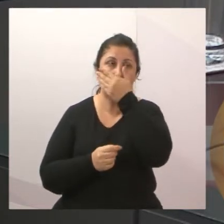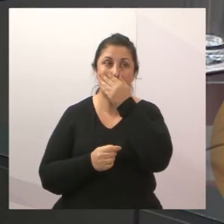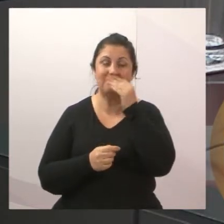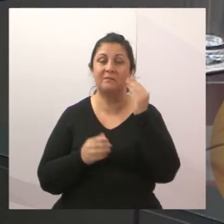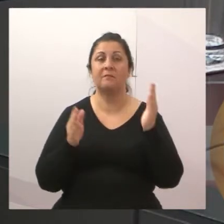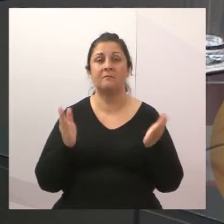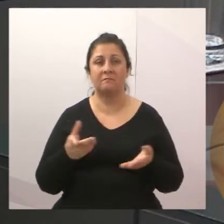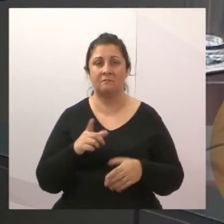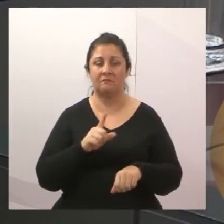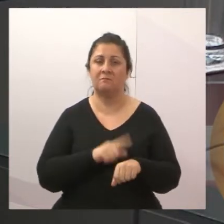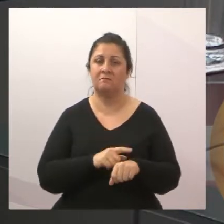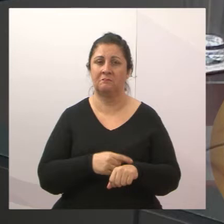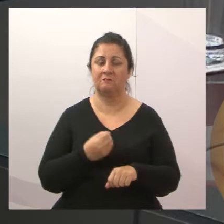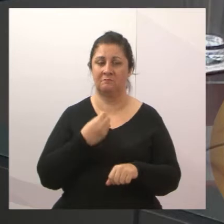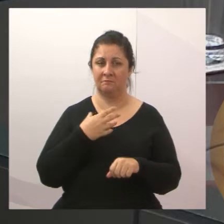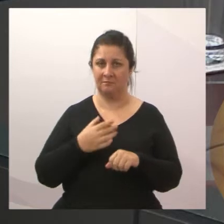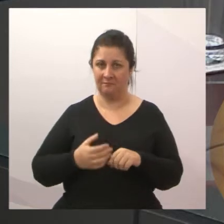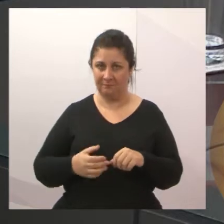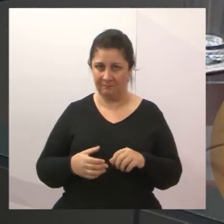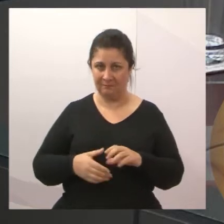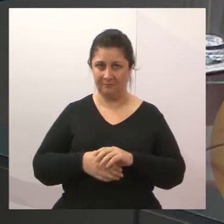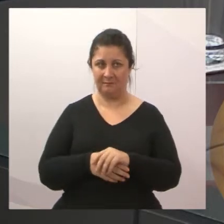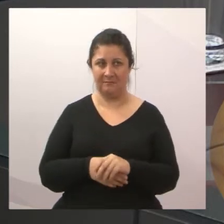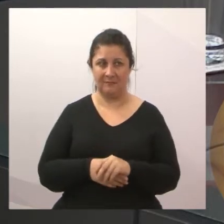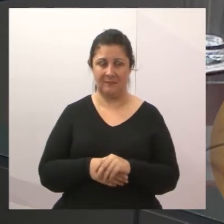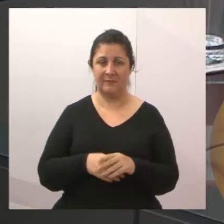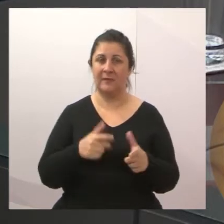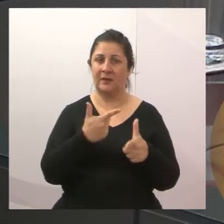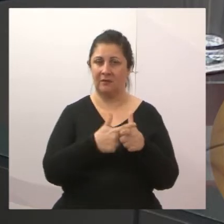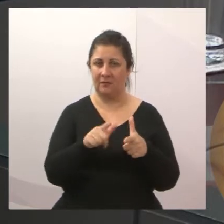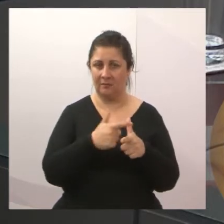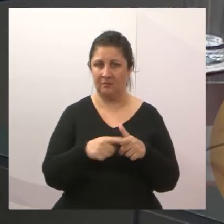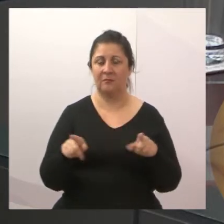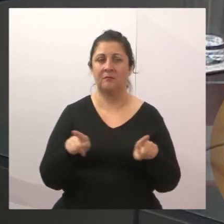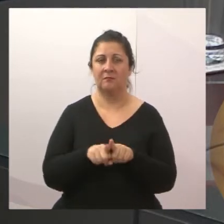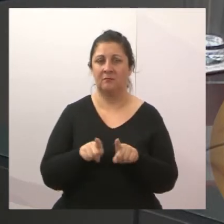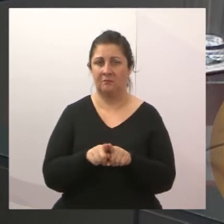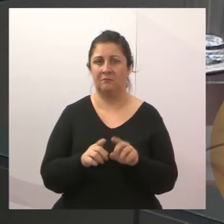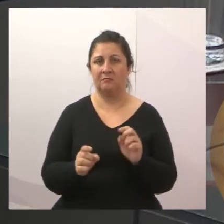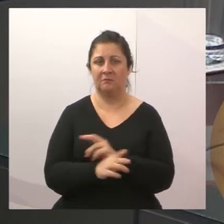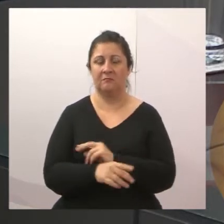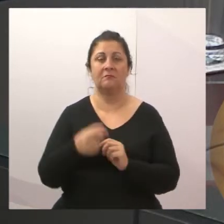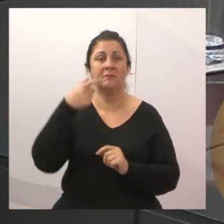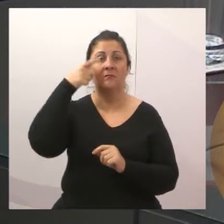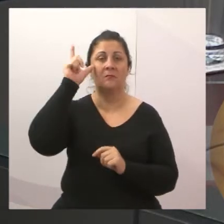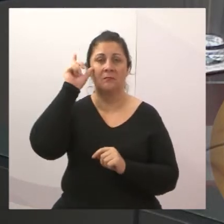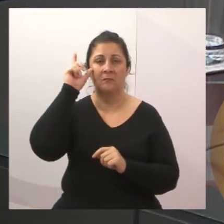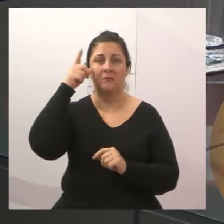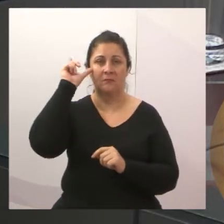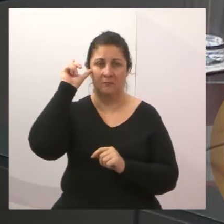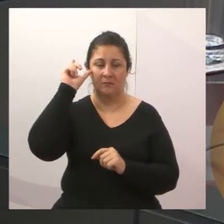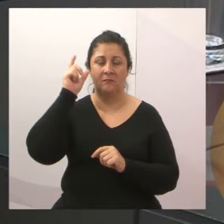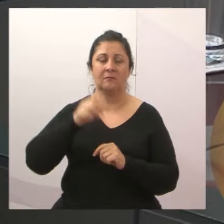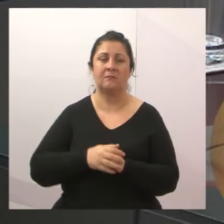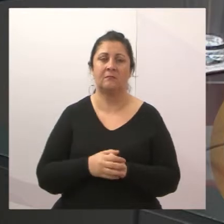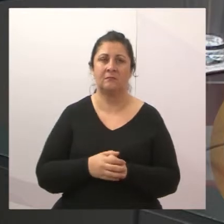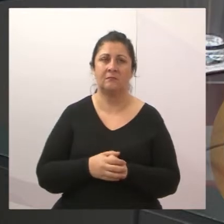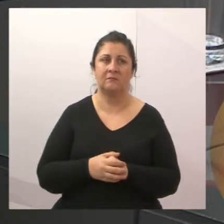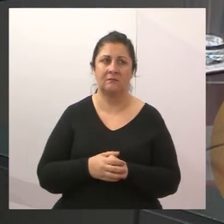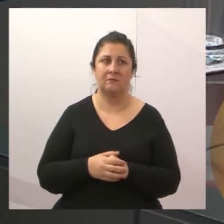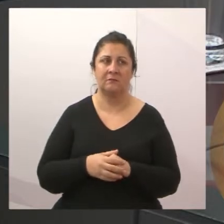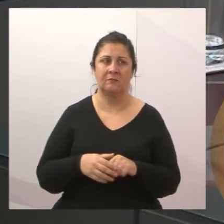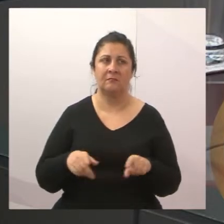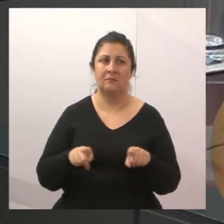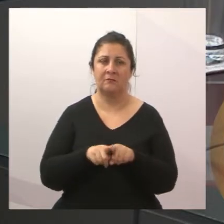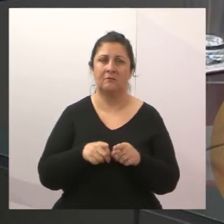no bom momento, o projeto o empréstimo da CAF também foi concluído, e anteontem passou, o plano diretor